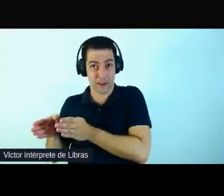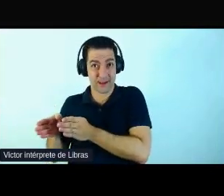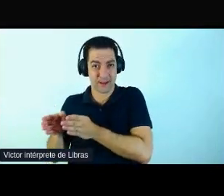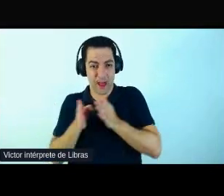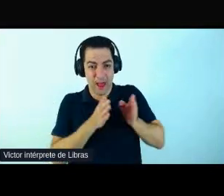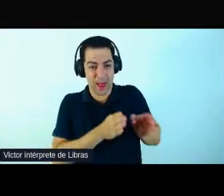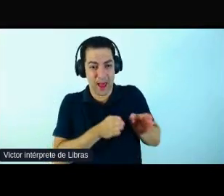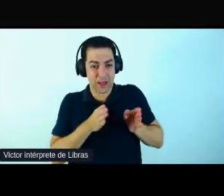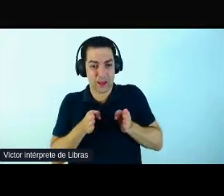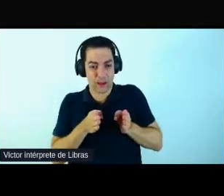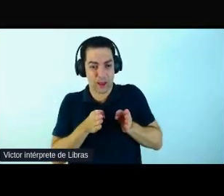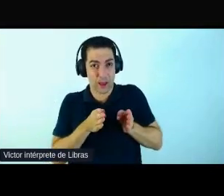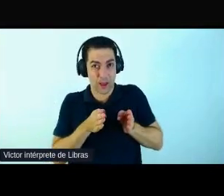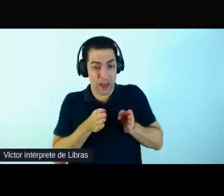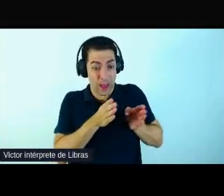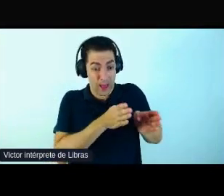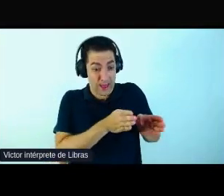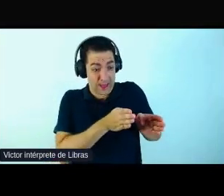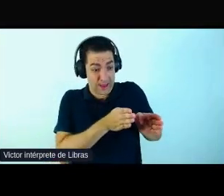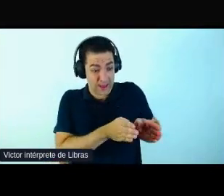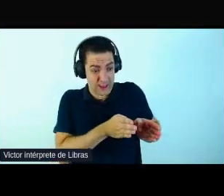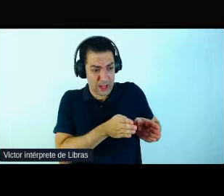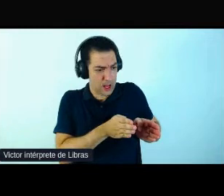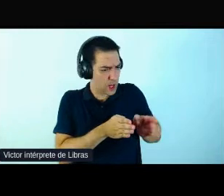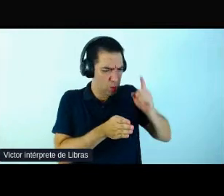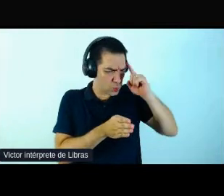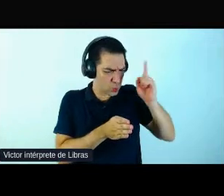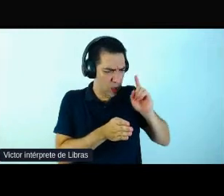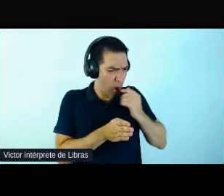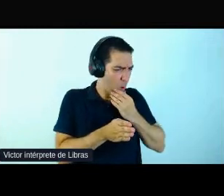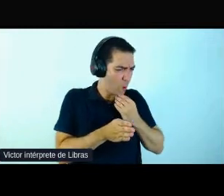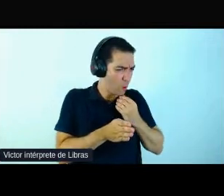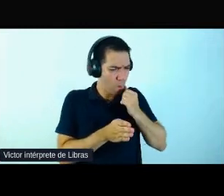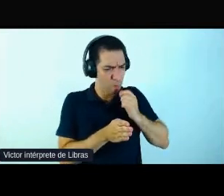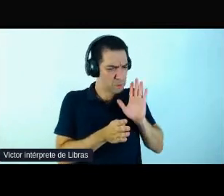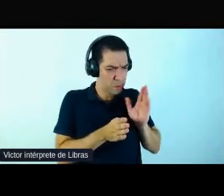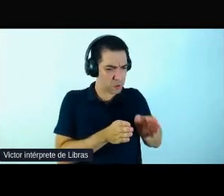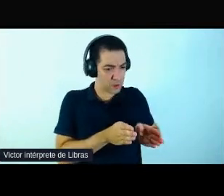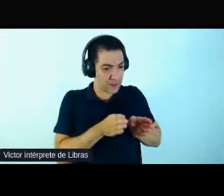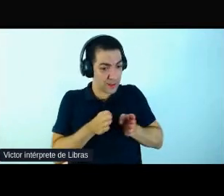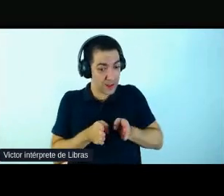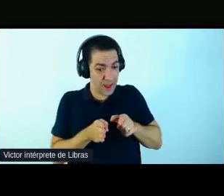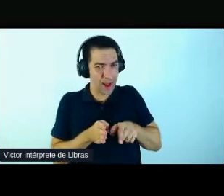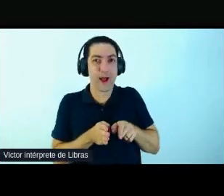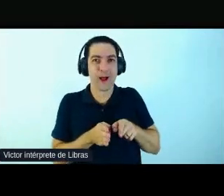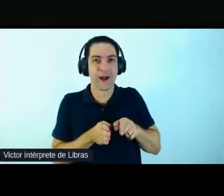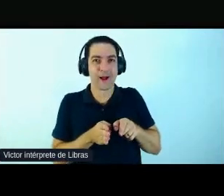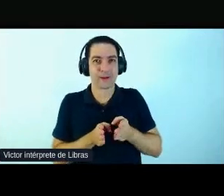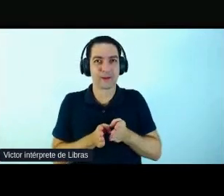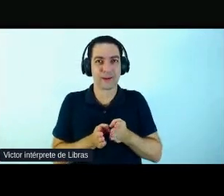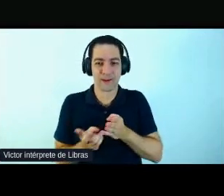tem de conhecimento aí, o sexo binário, né?